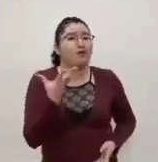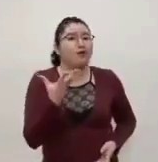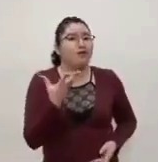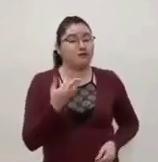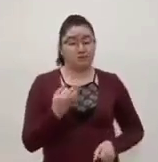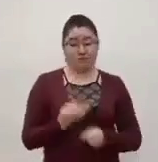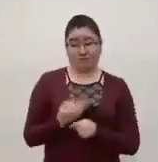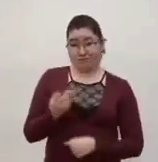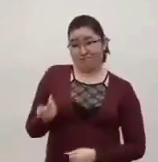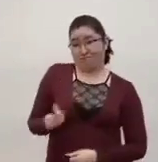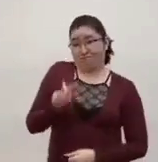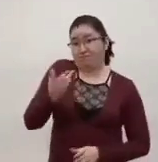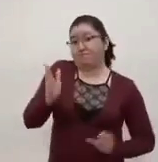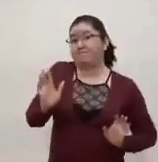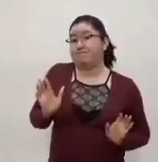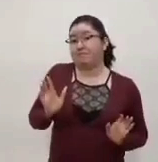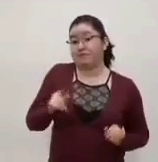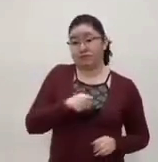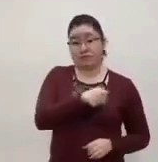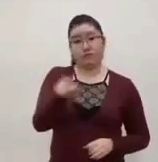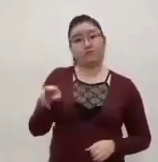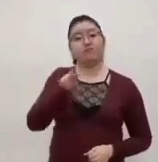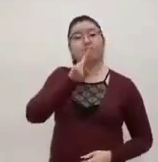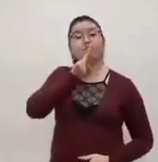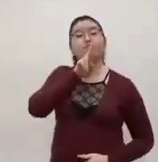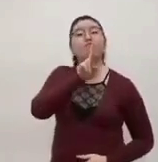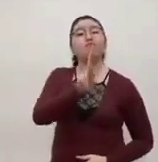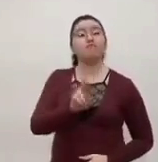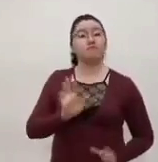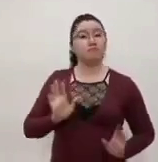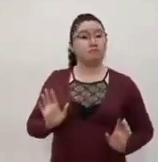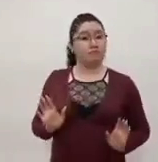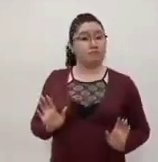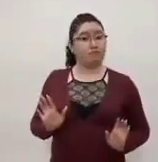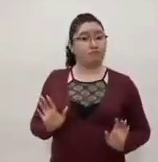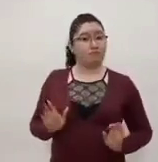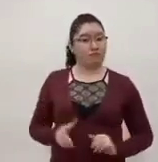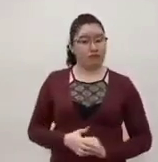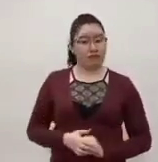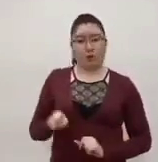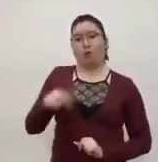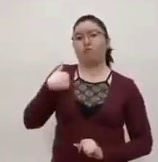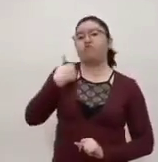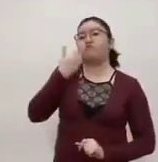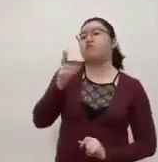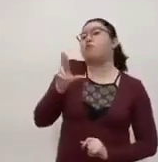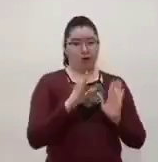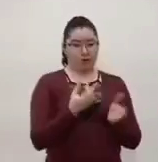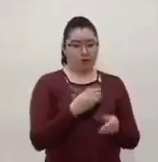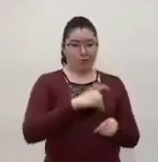Es pregunta. A ver qué contesten. ¿O no?